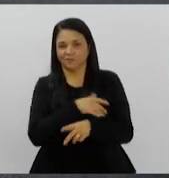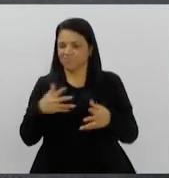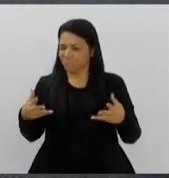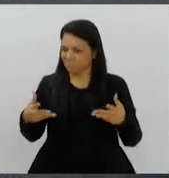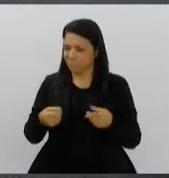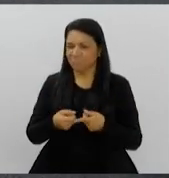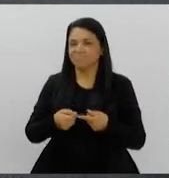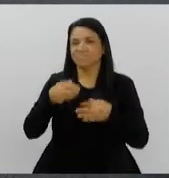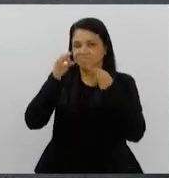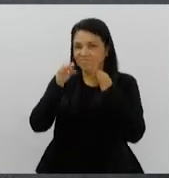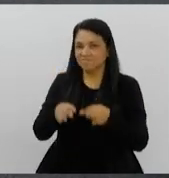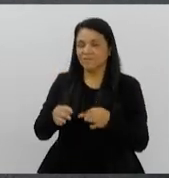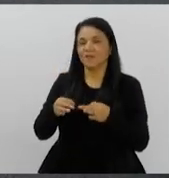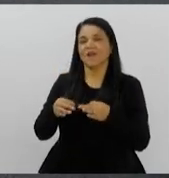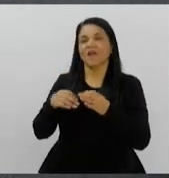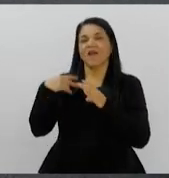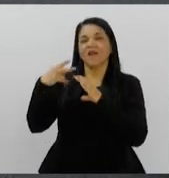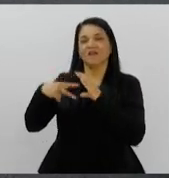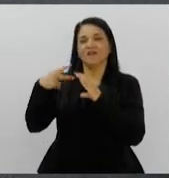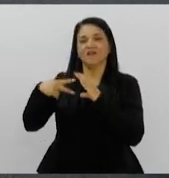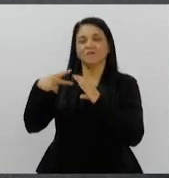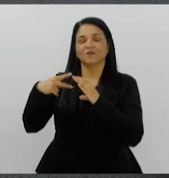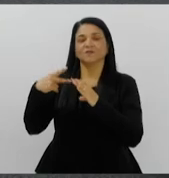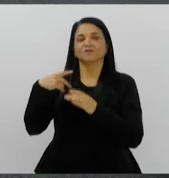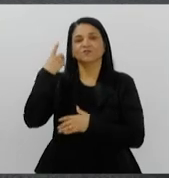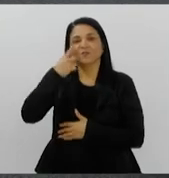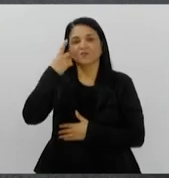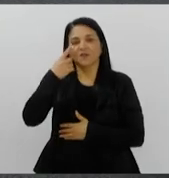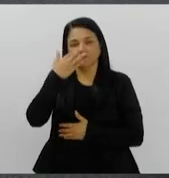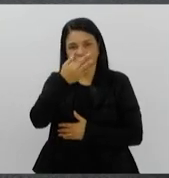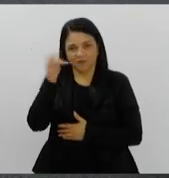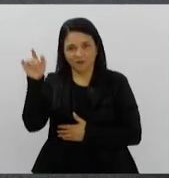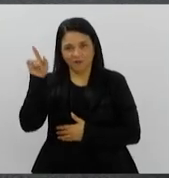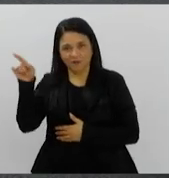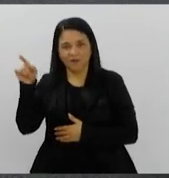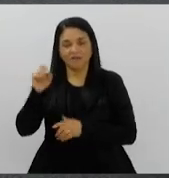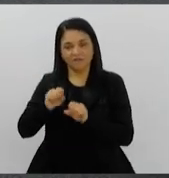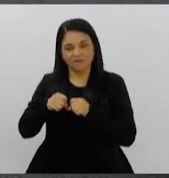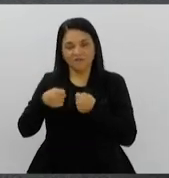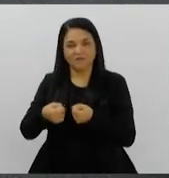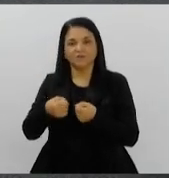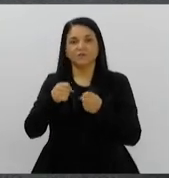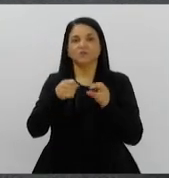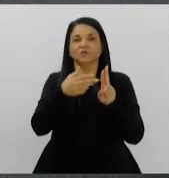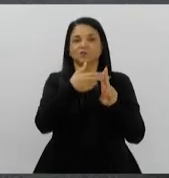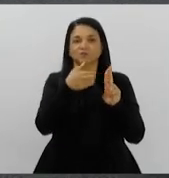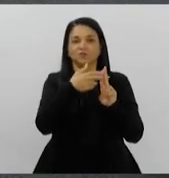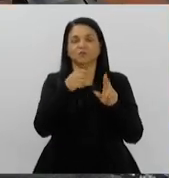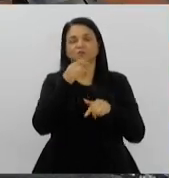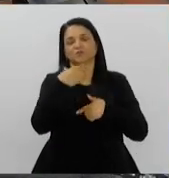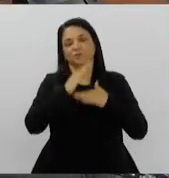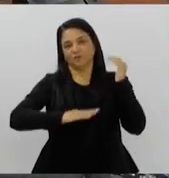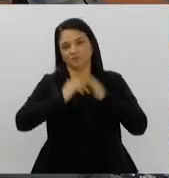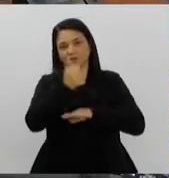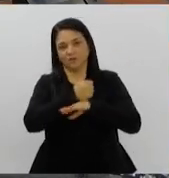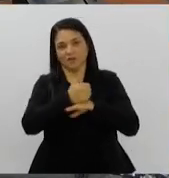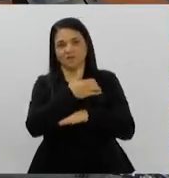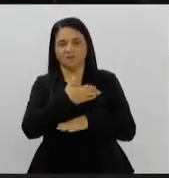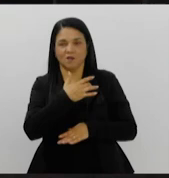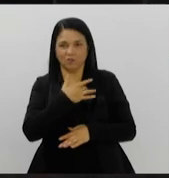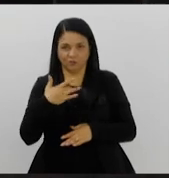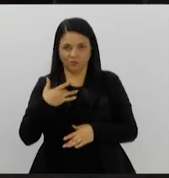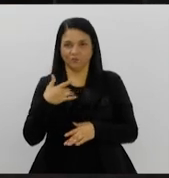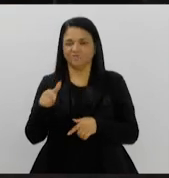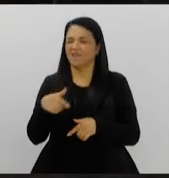abrilhantará a Câmara de Deputados Federais com a sua combatividade em defesa do SUS e dos profissionais da saúde. Obrigada. Verdade, a